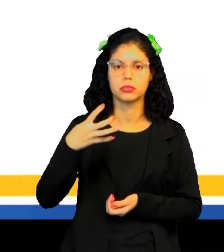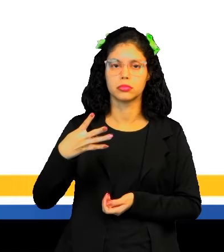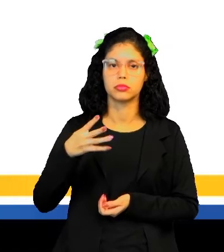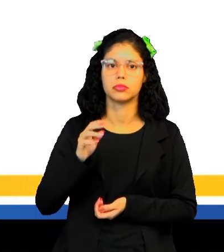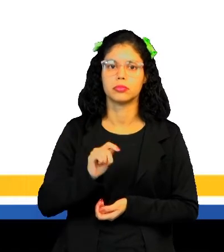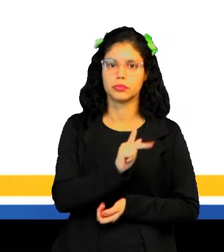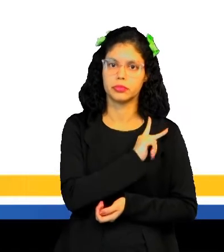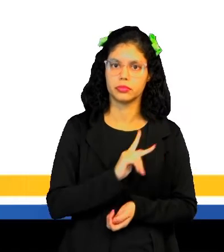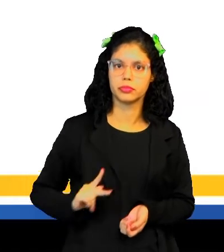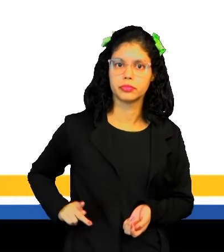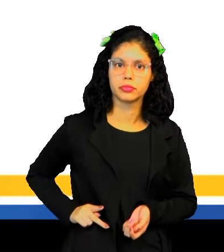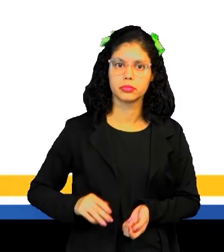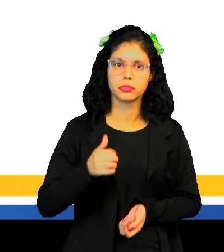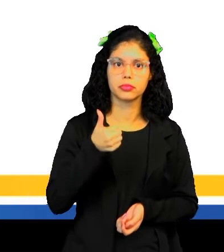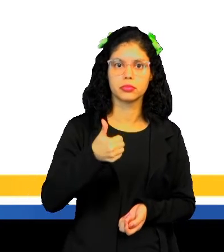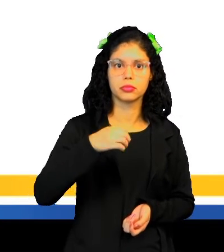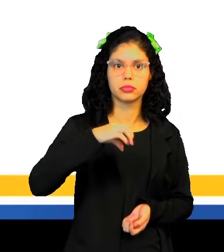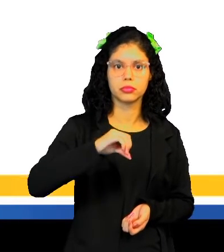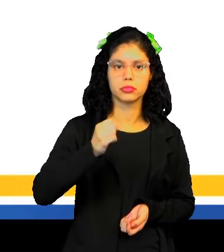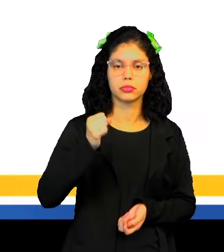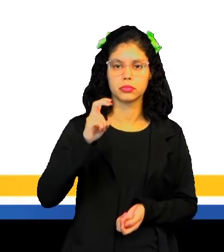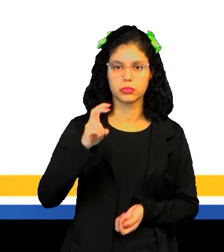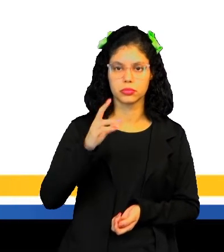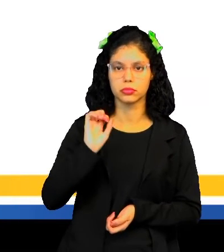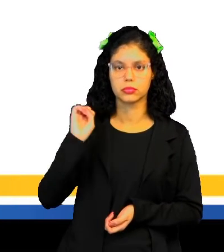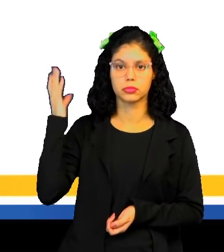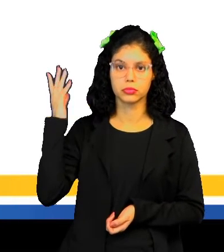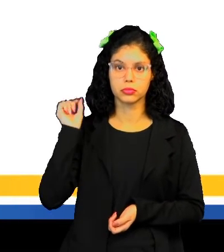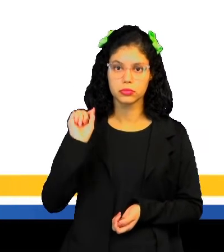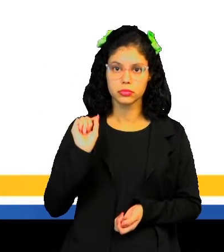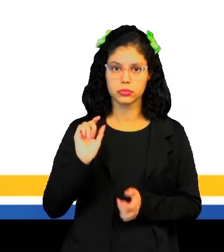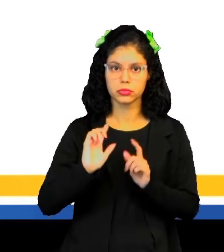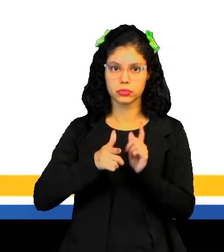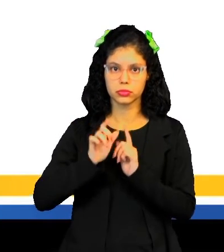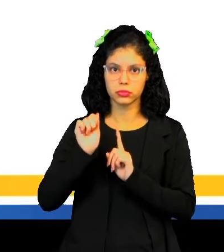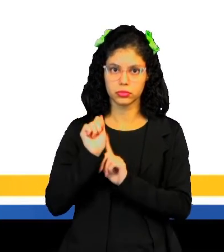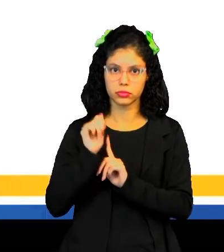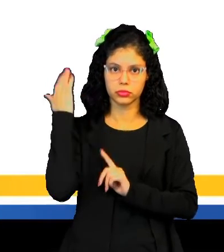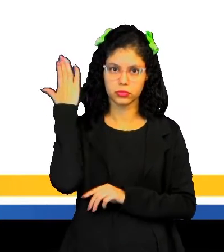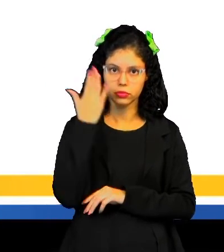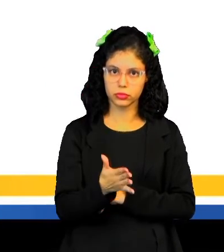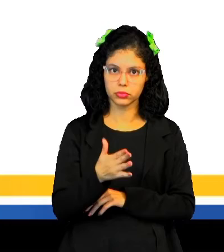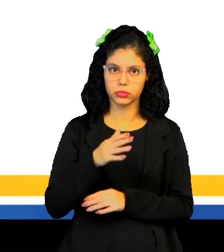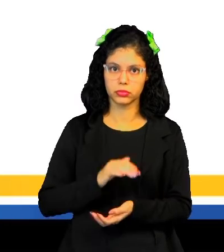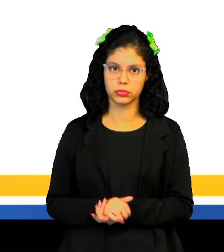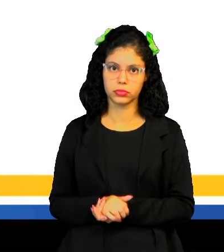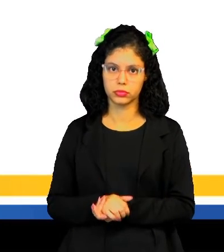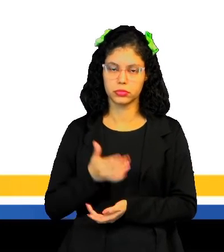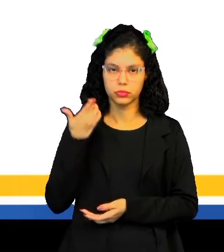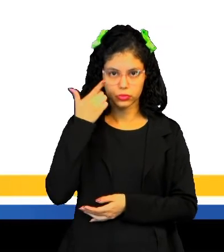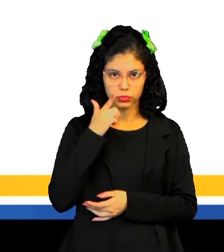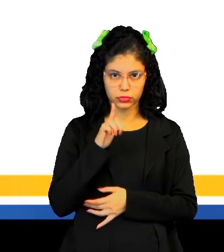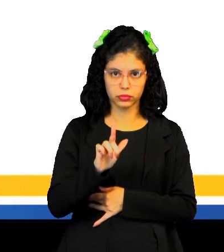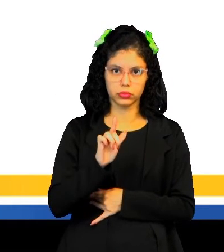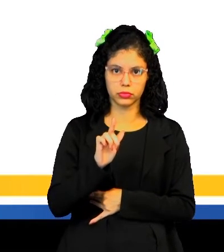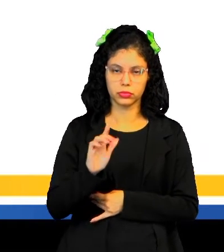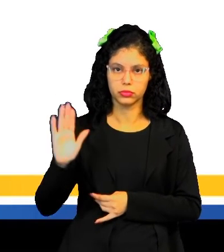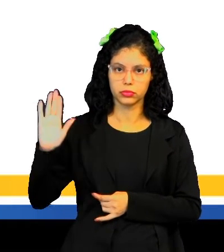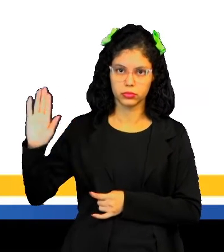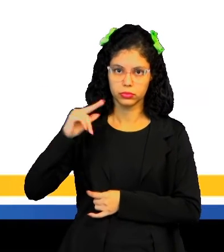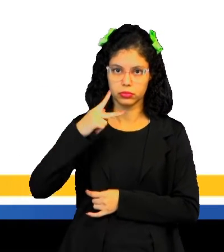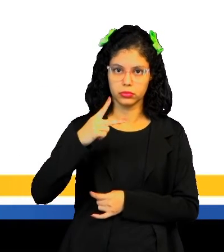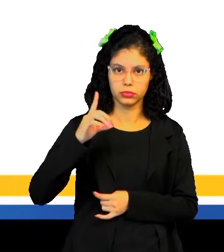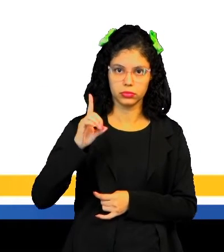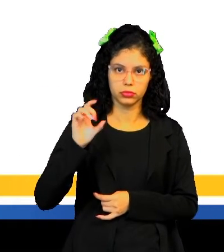eleições presidenciais de 1985 foram: letra A, diretas, vencido por José Sarney, candidato